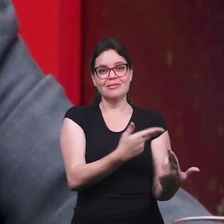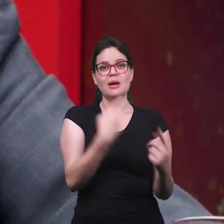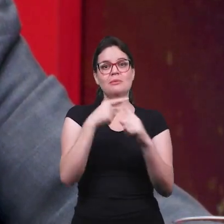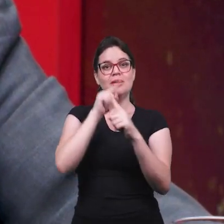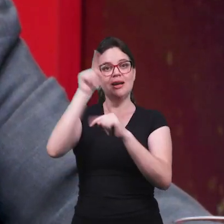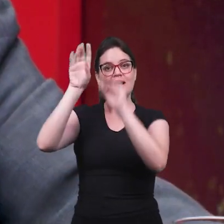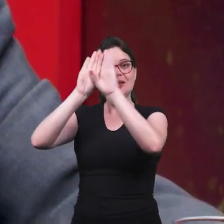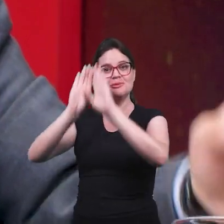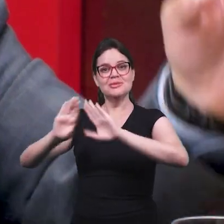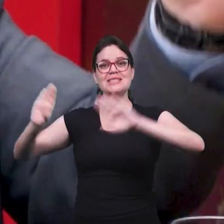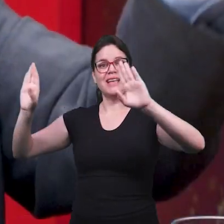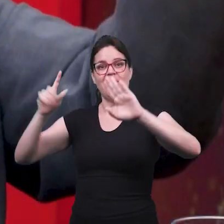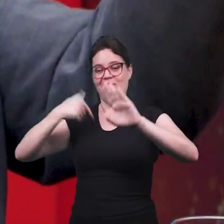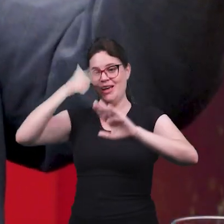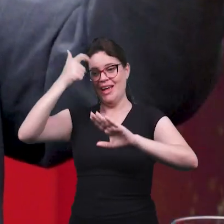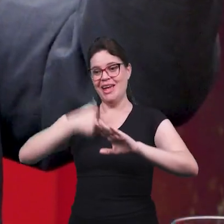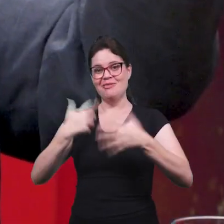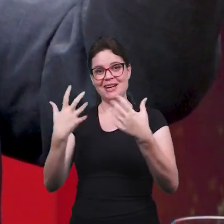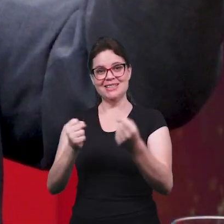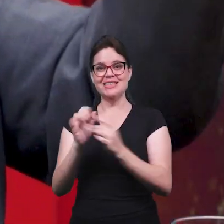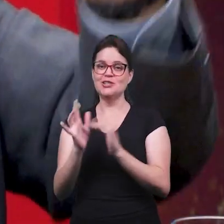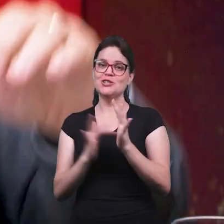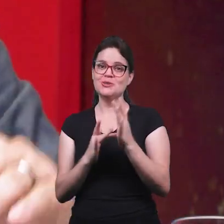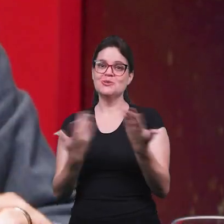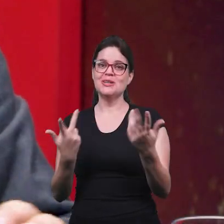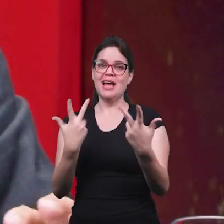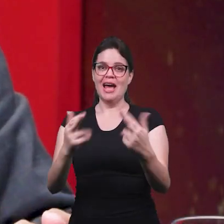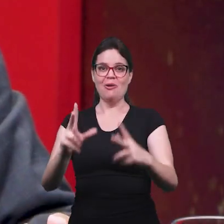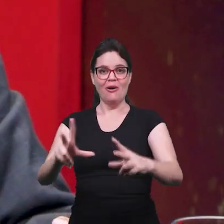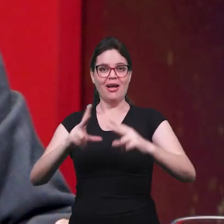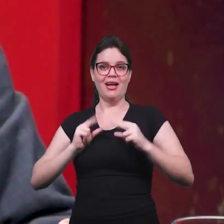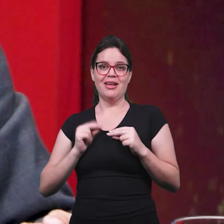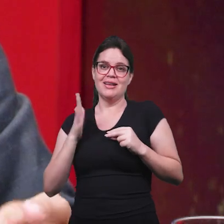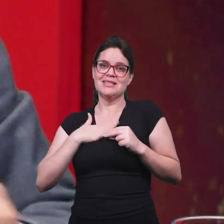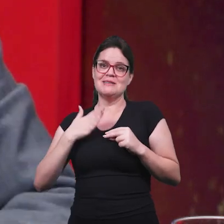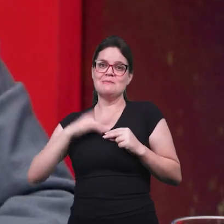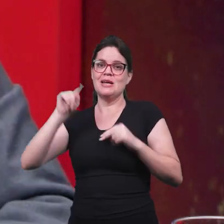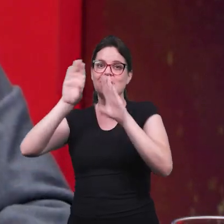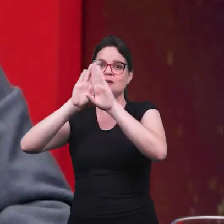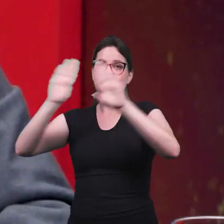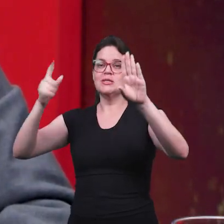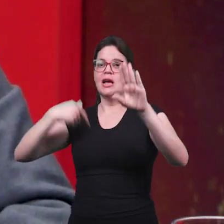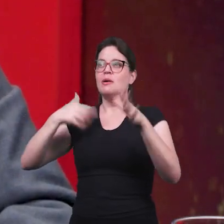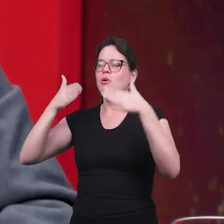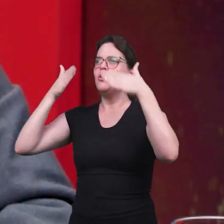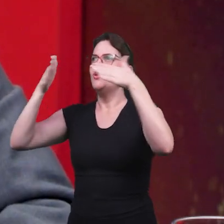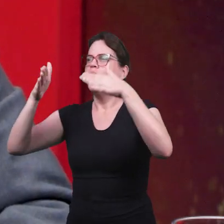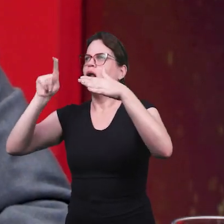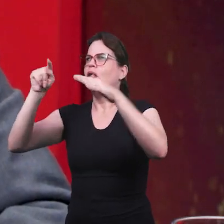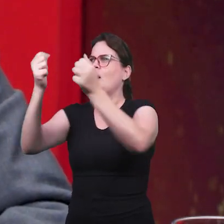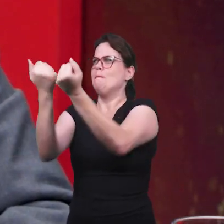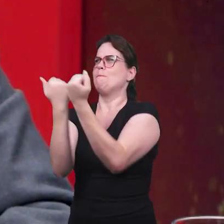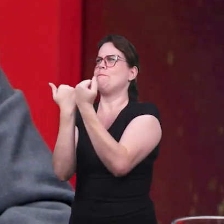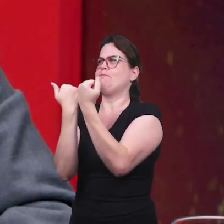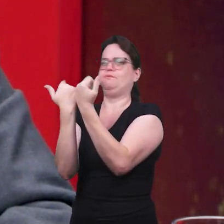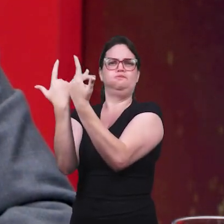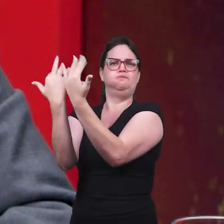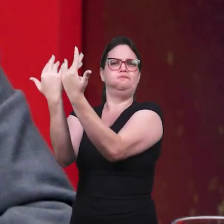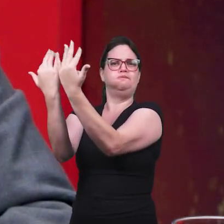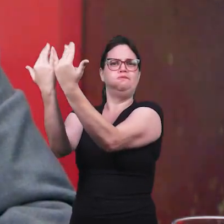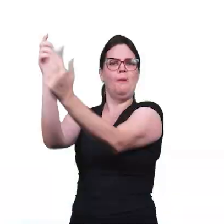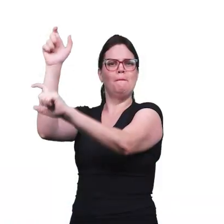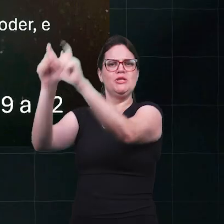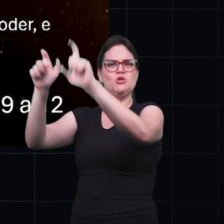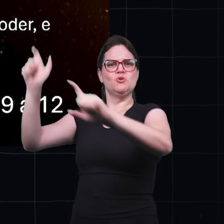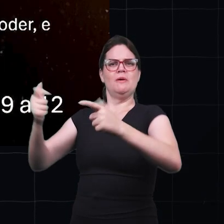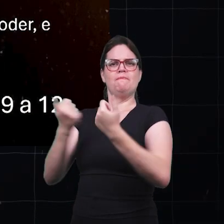Então, nós somos cordeiros. Aí se cumpre lá na eternidade. Chega uma multidão que ninguém pode contar. E hoje a gente não consegue contar as